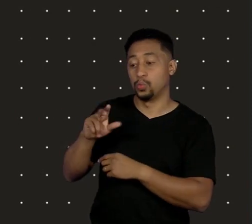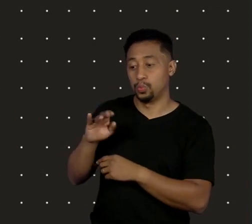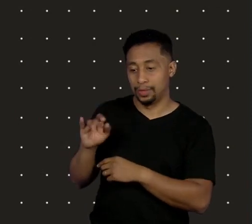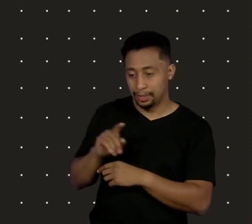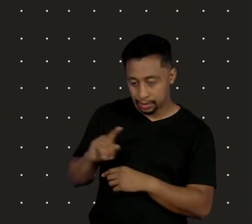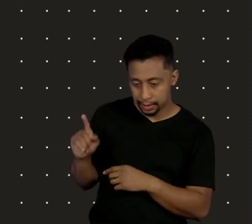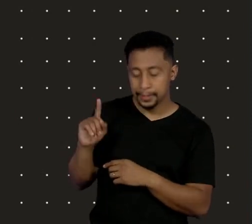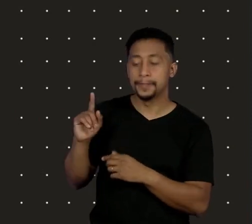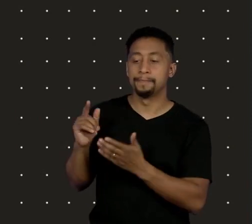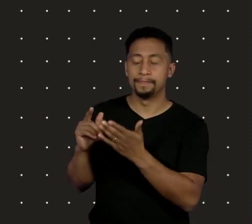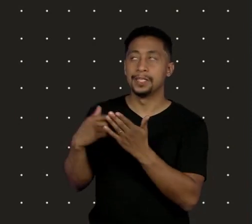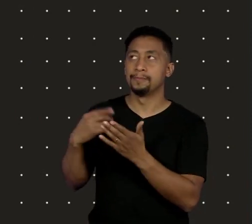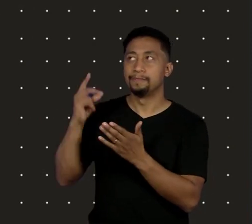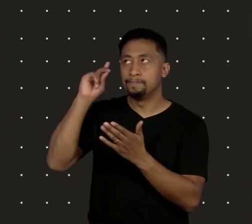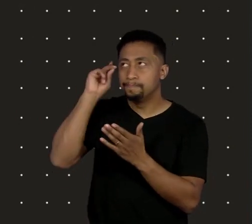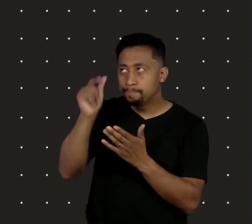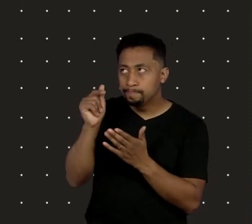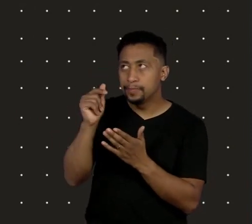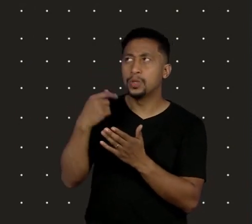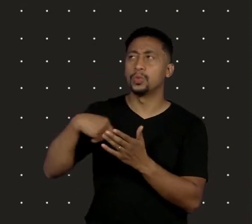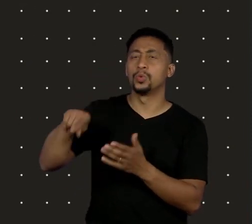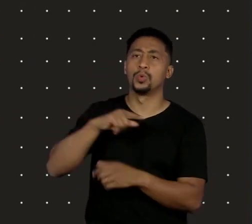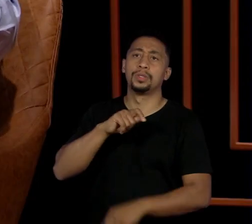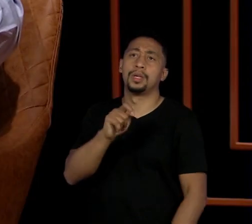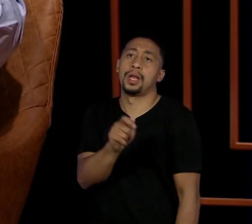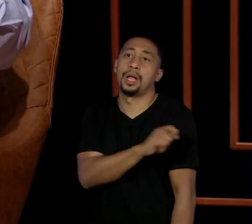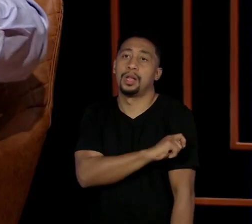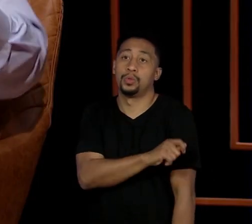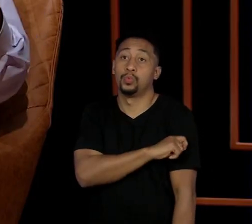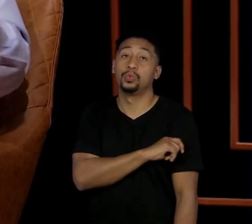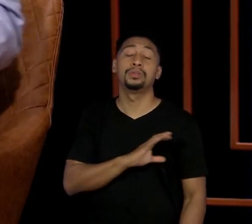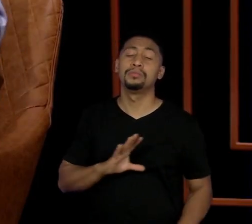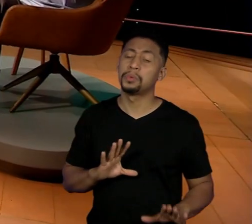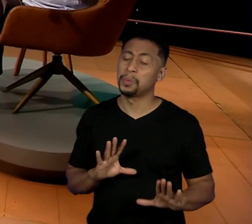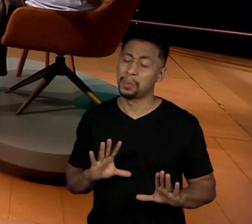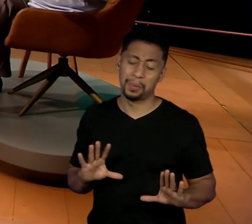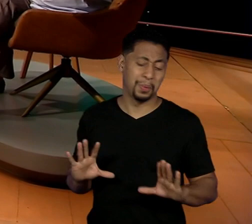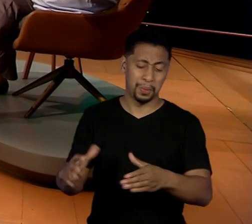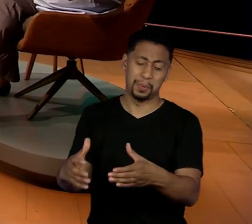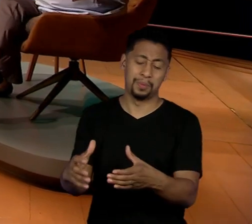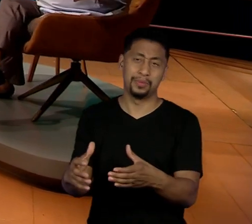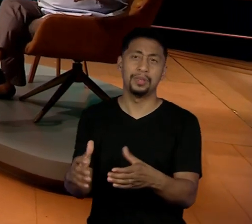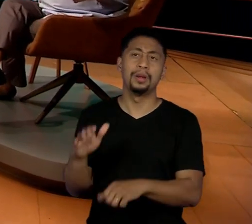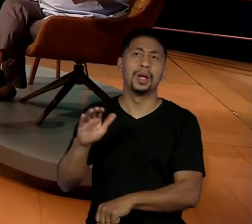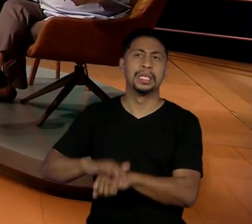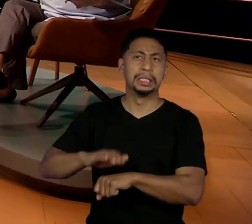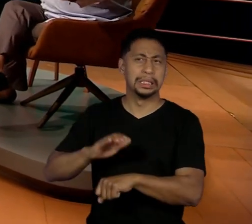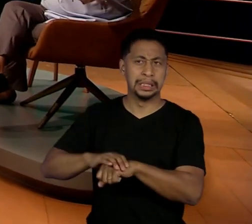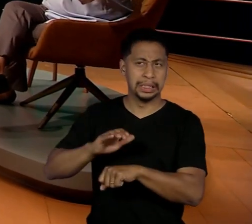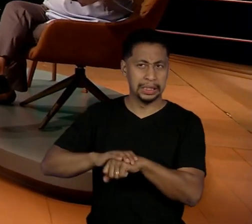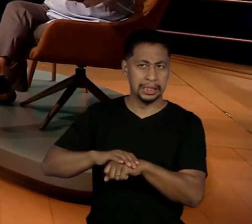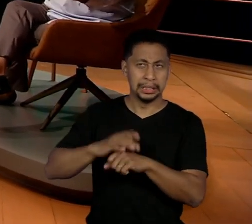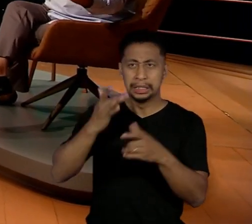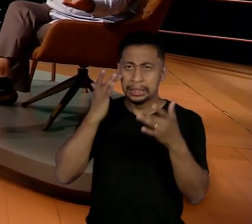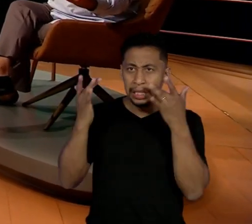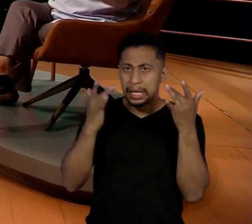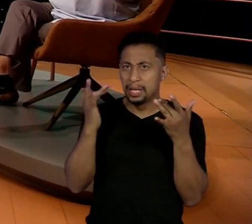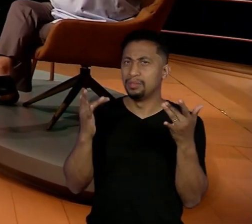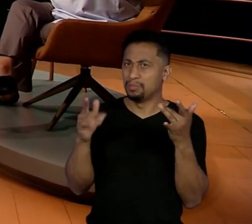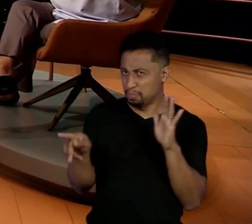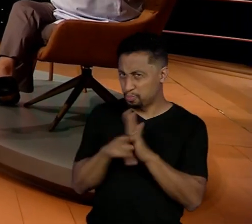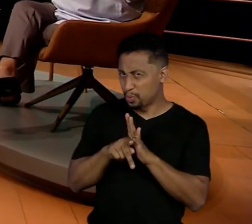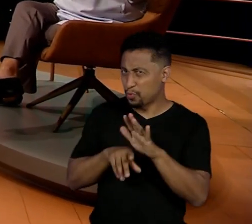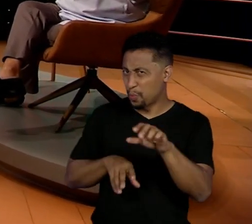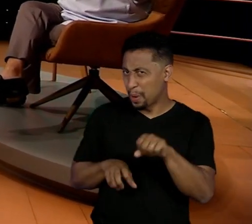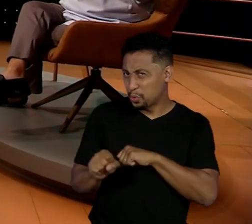gente sacou uma coisa, nós alunos, e isso é bem coisa de grupo mesmo, não tem como a gente fazer um espetáculo de formatura com um protagonista,